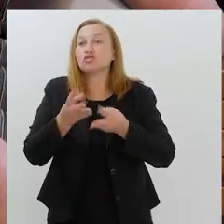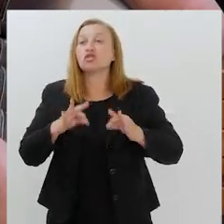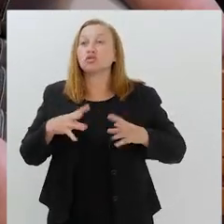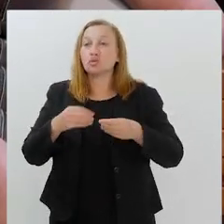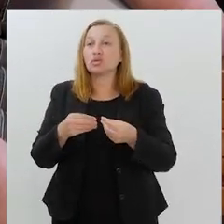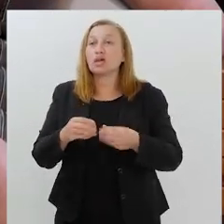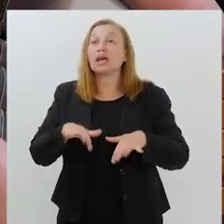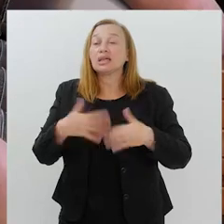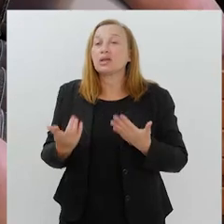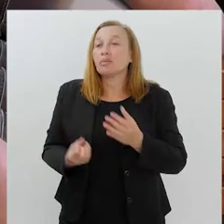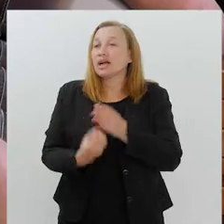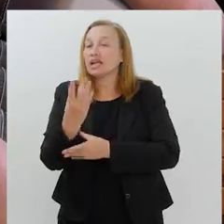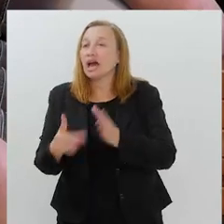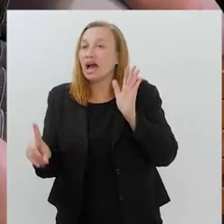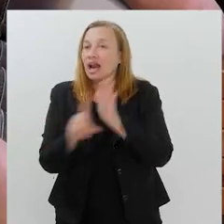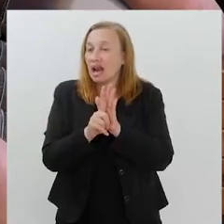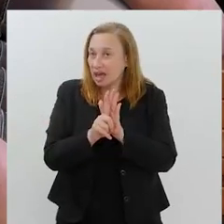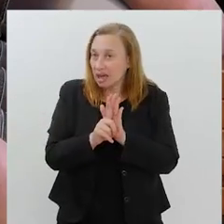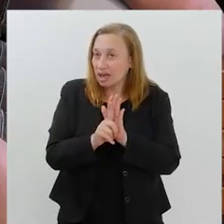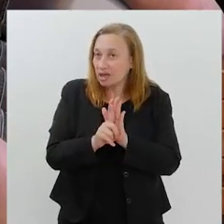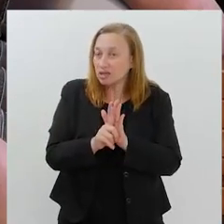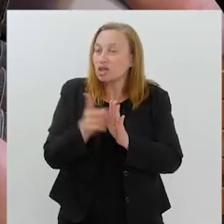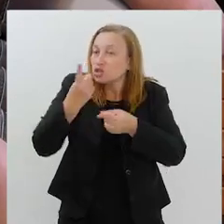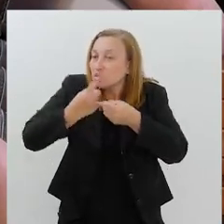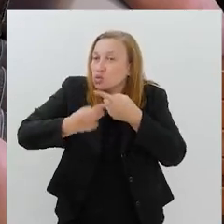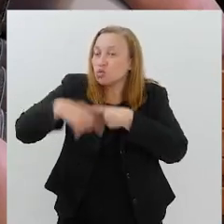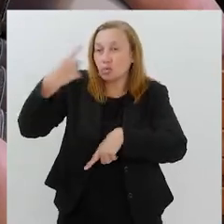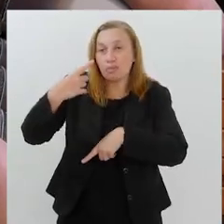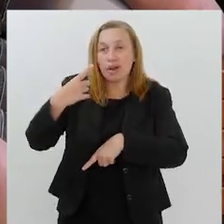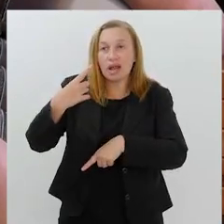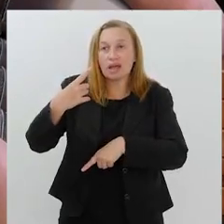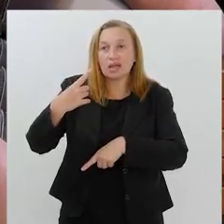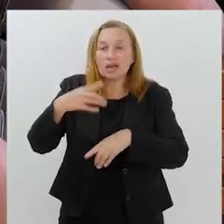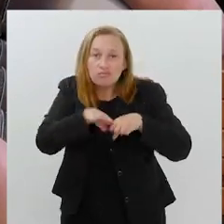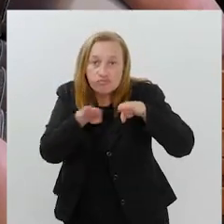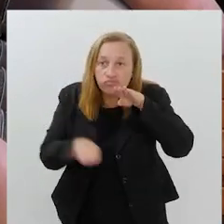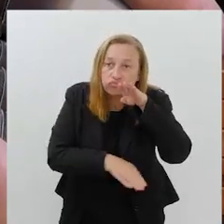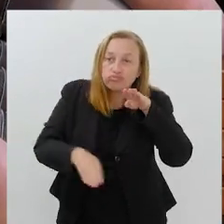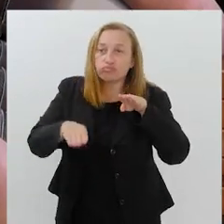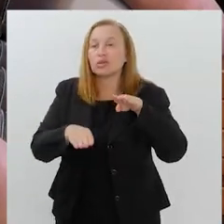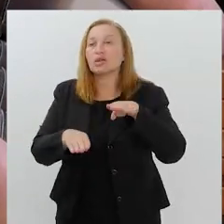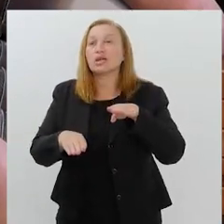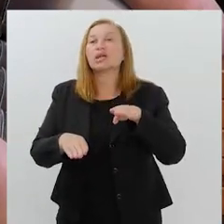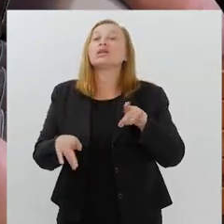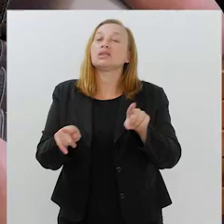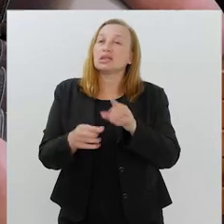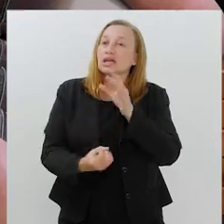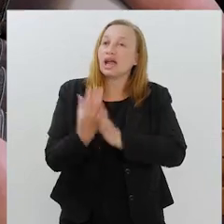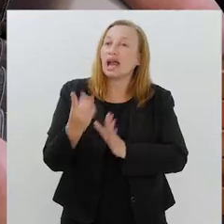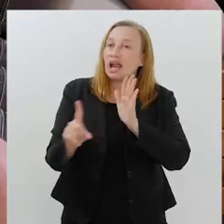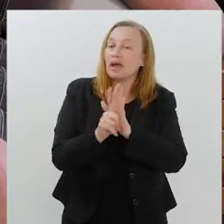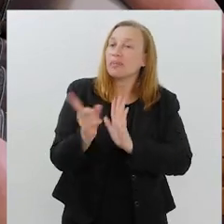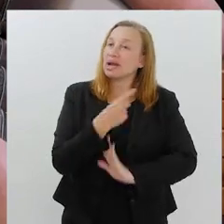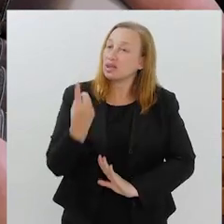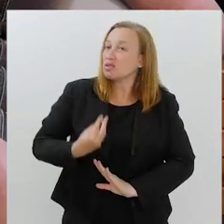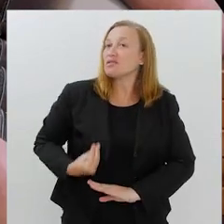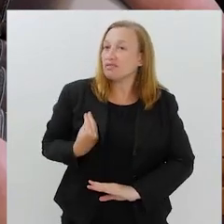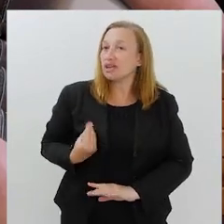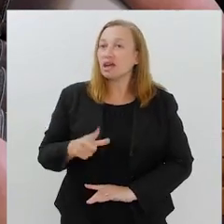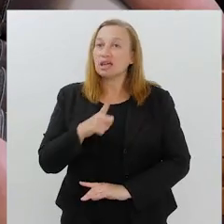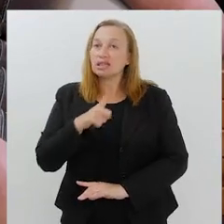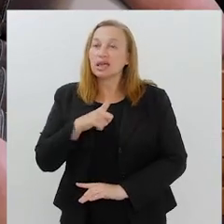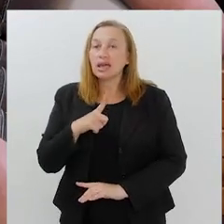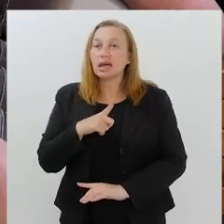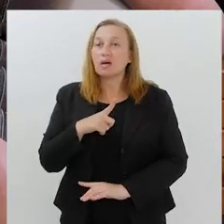é imposto então para legislar sobre isso no sentido de superar essas disparidades e Para legislar para que a nossa